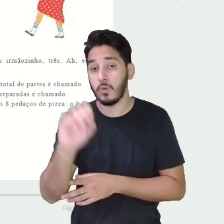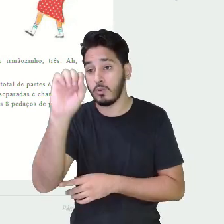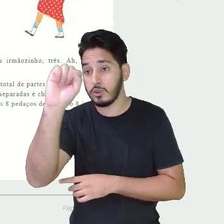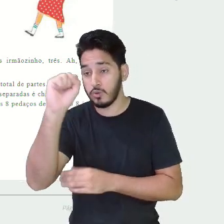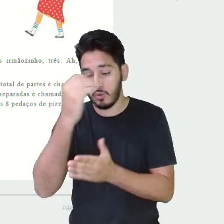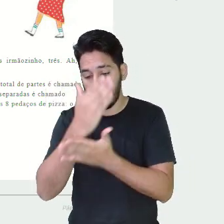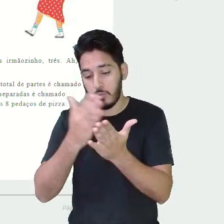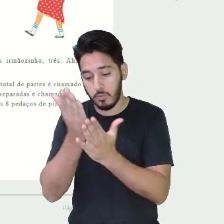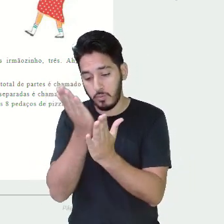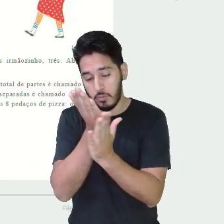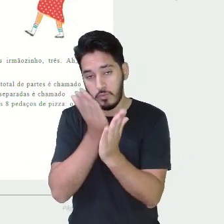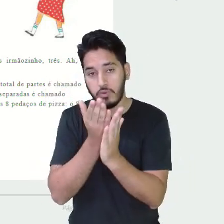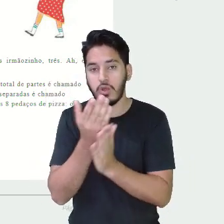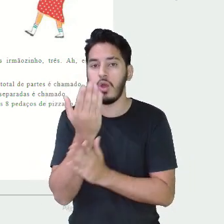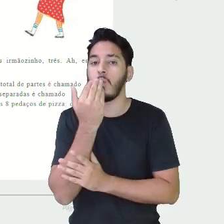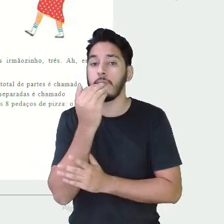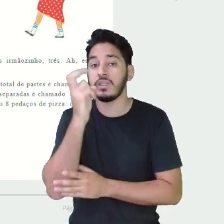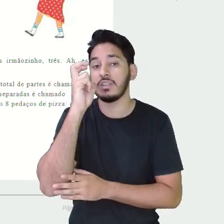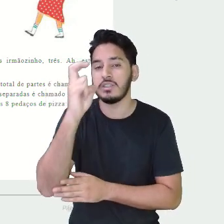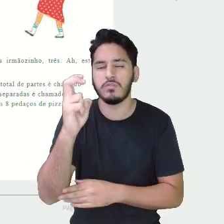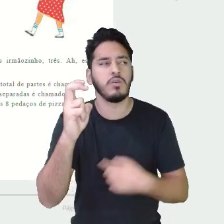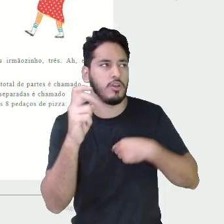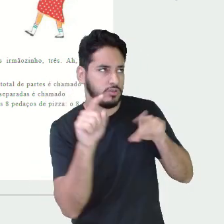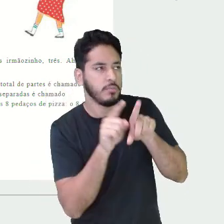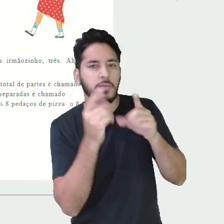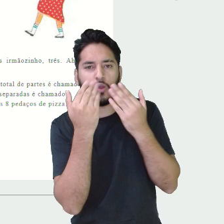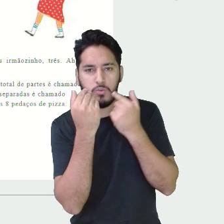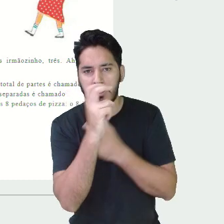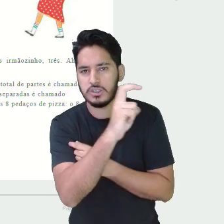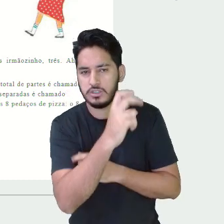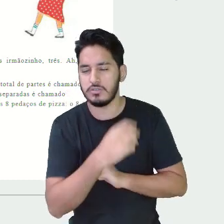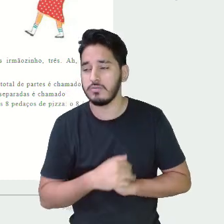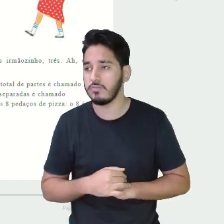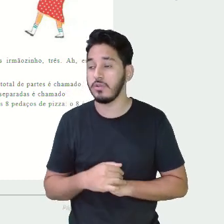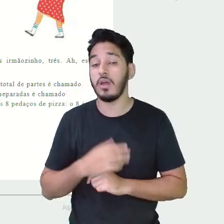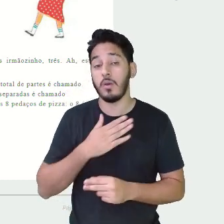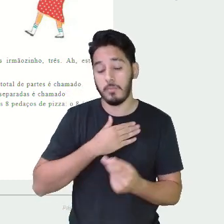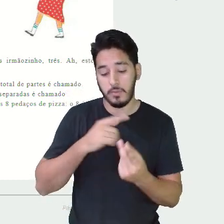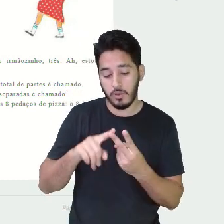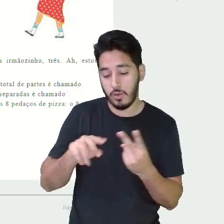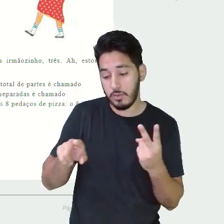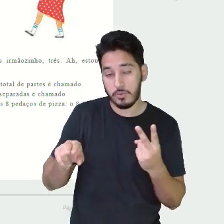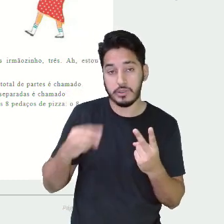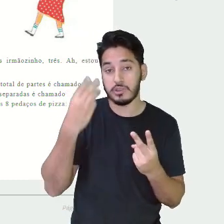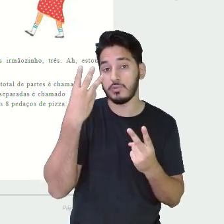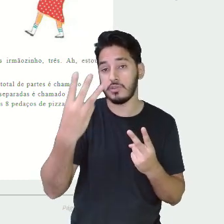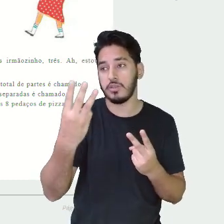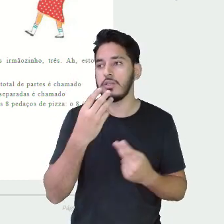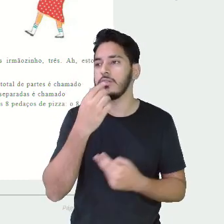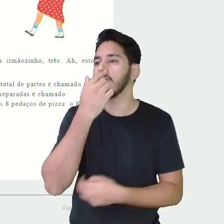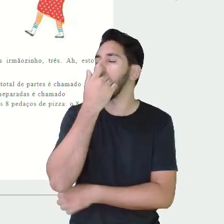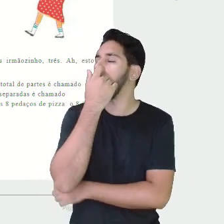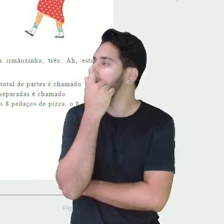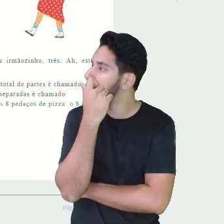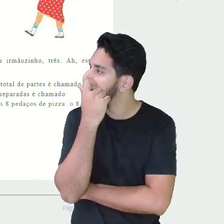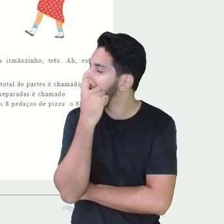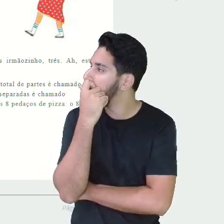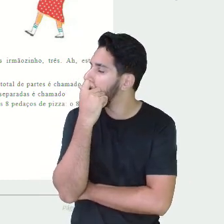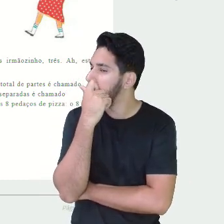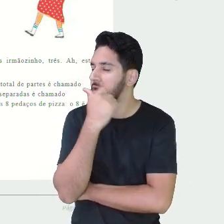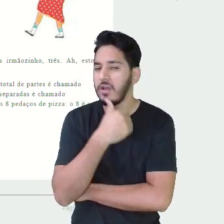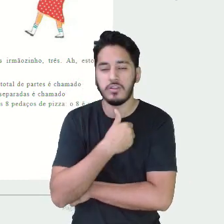eu comi 5. Eu também comeria 5. E o meu irmãozinho, 3. Ah, eu